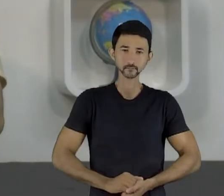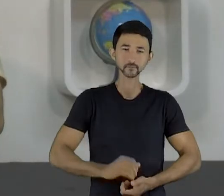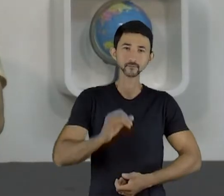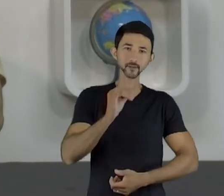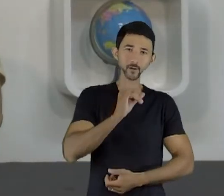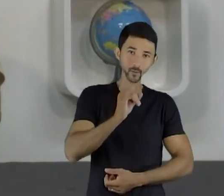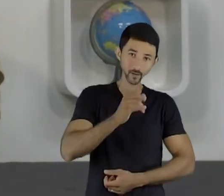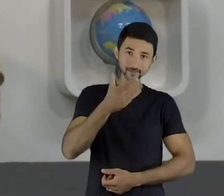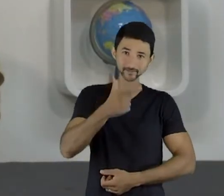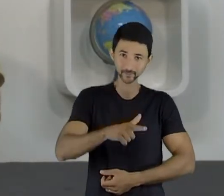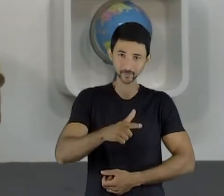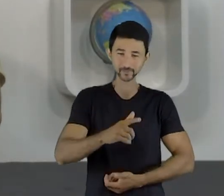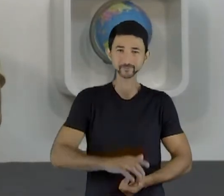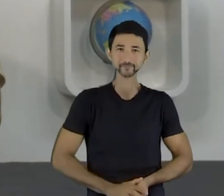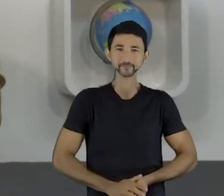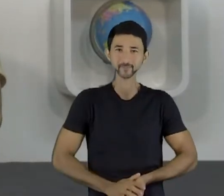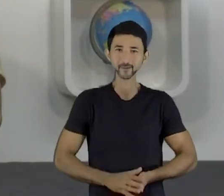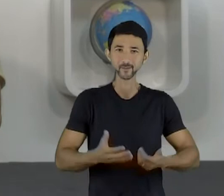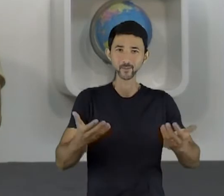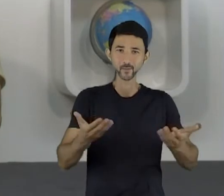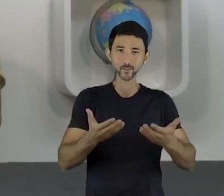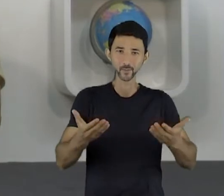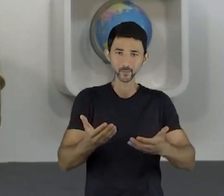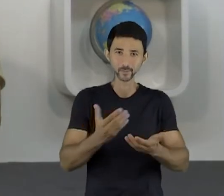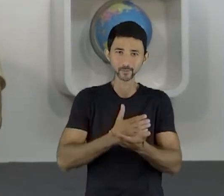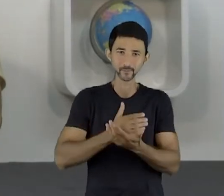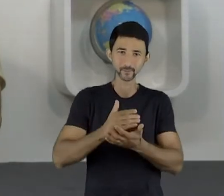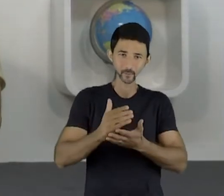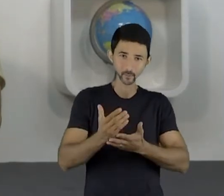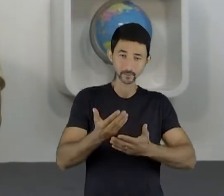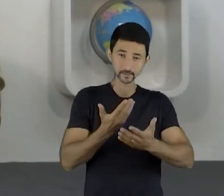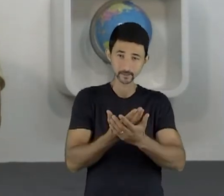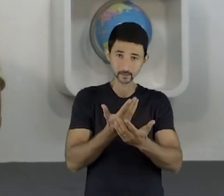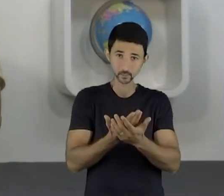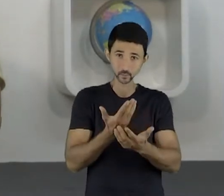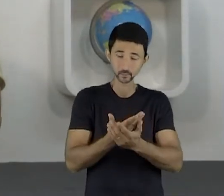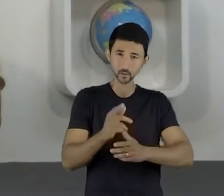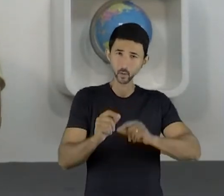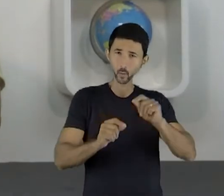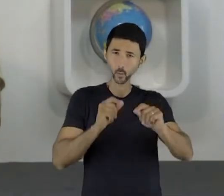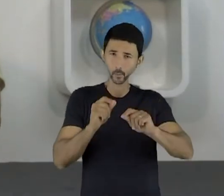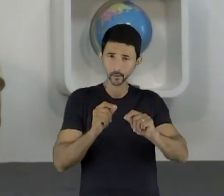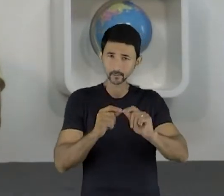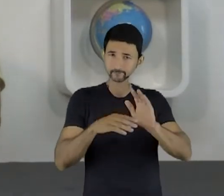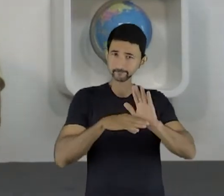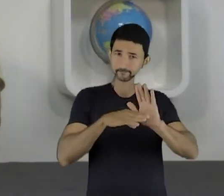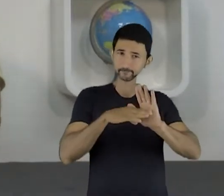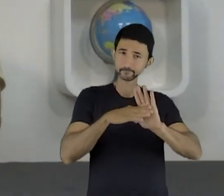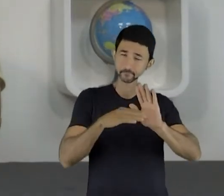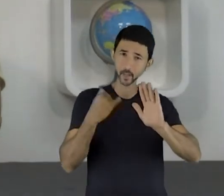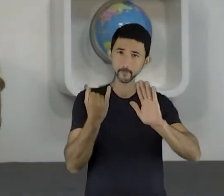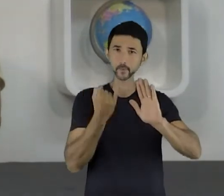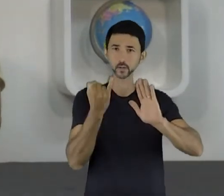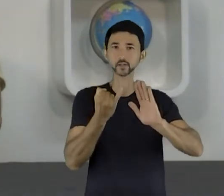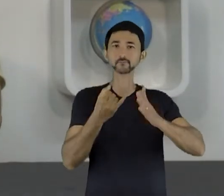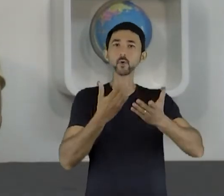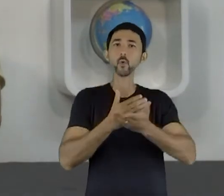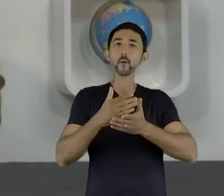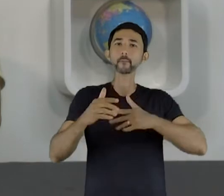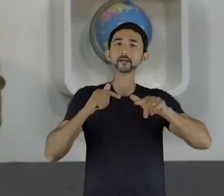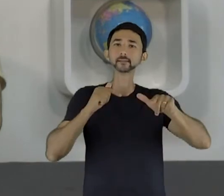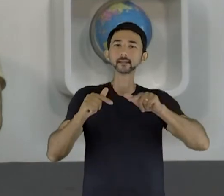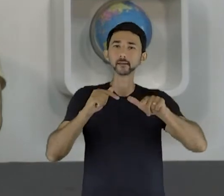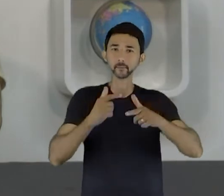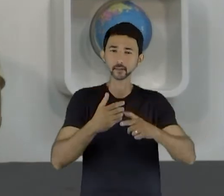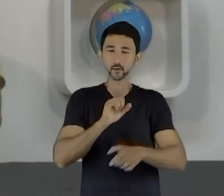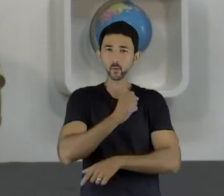Olá novamente. Hoje a gente vai começar a abordar um tópico muito interessante que a gente começa a trabalhar